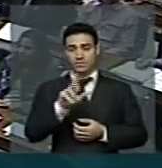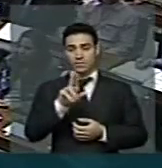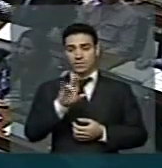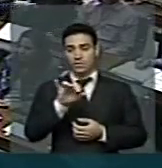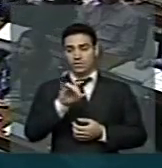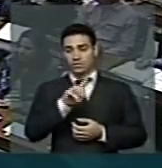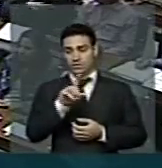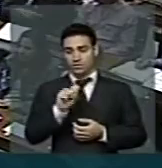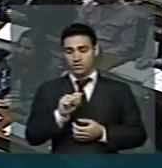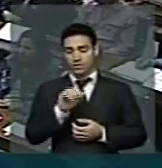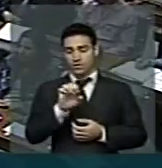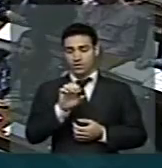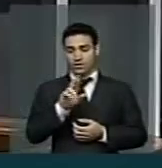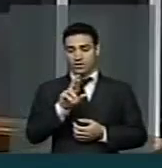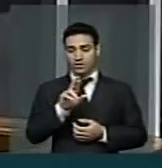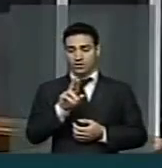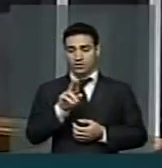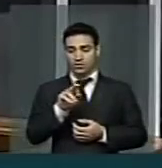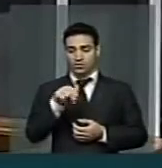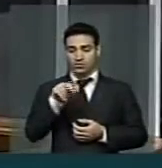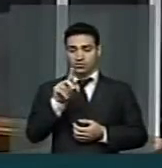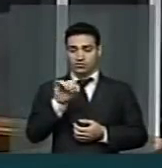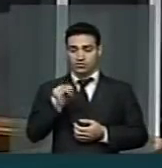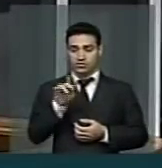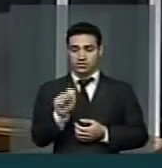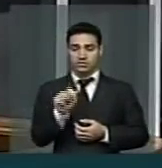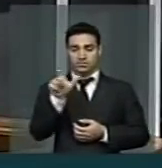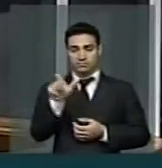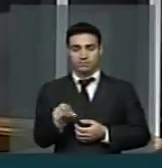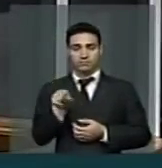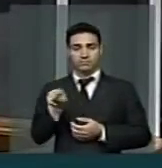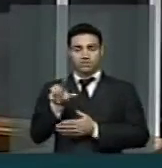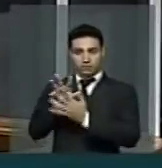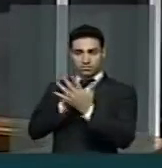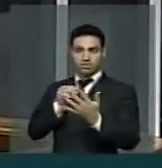Erundina, um exemplo para esse país.